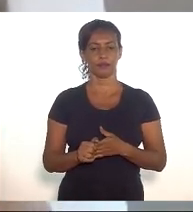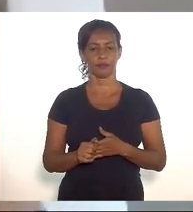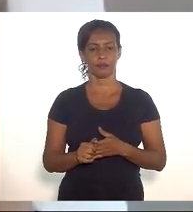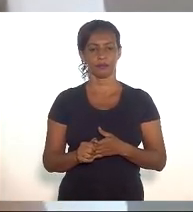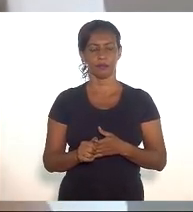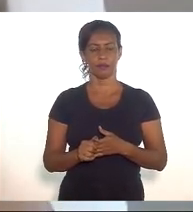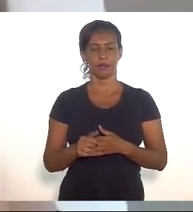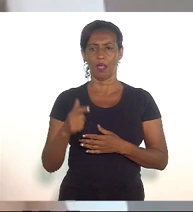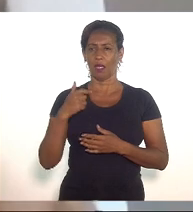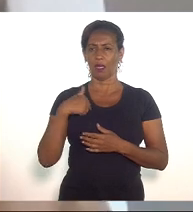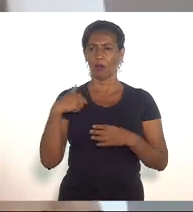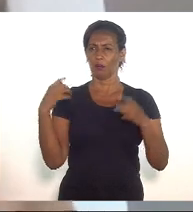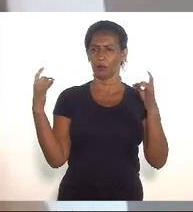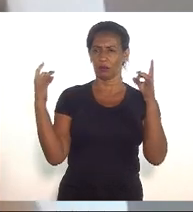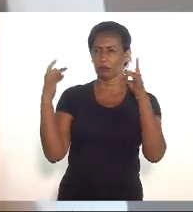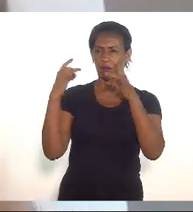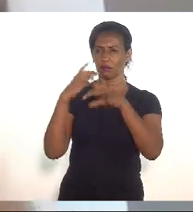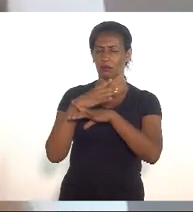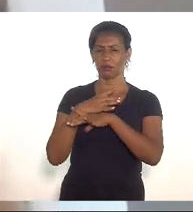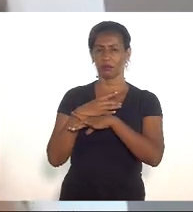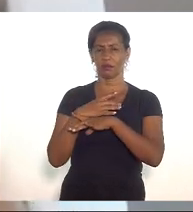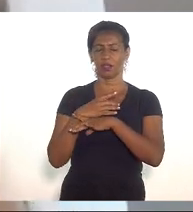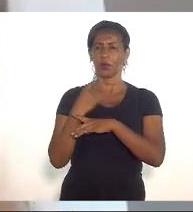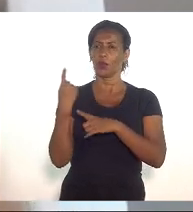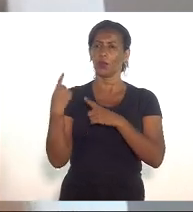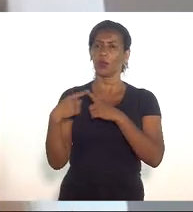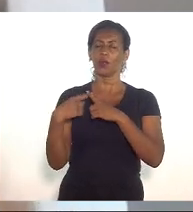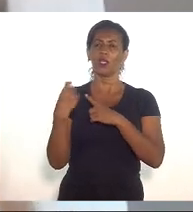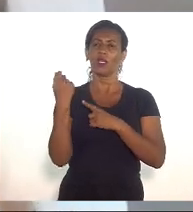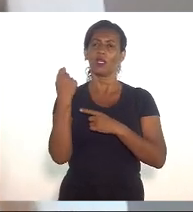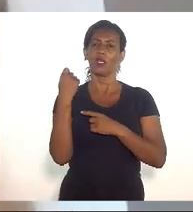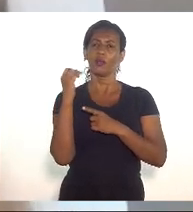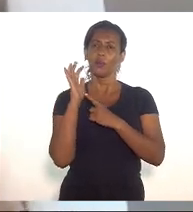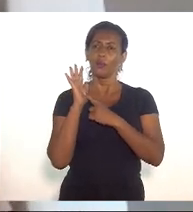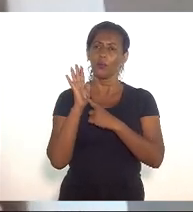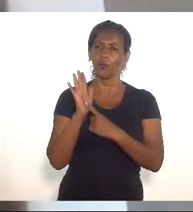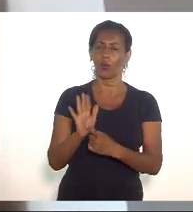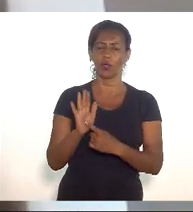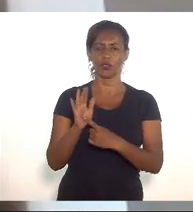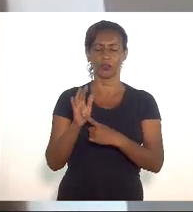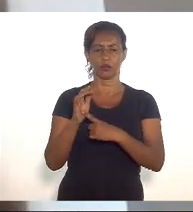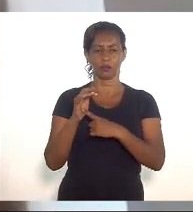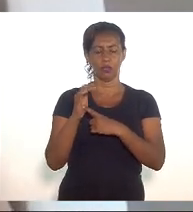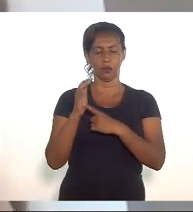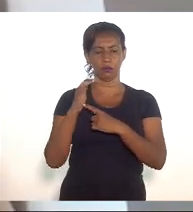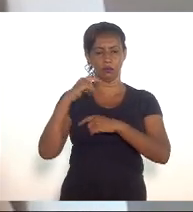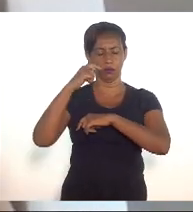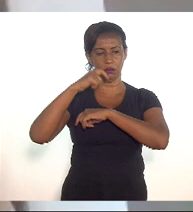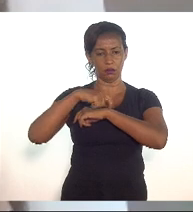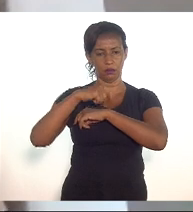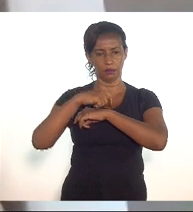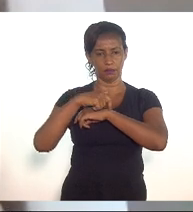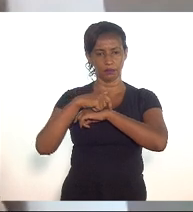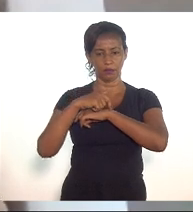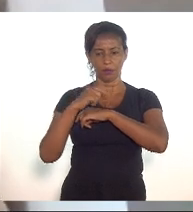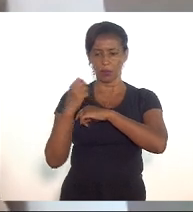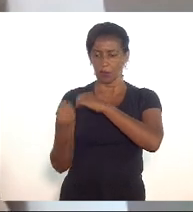é muito complexo fazer isso, porque isso significa, no primeiro momento, construir